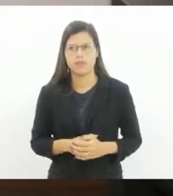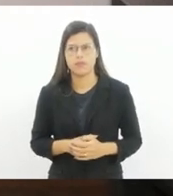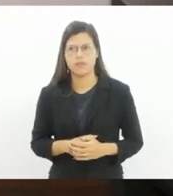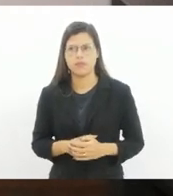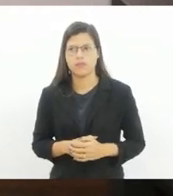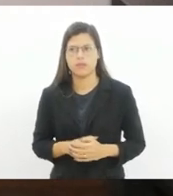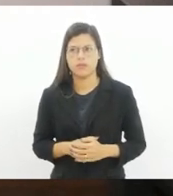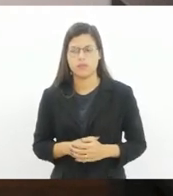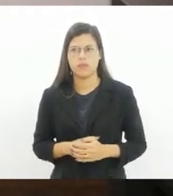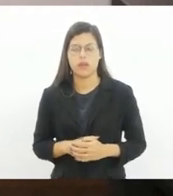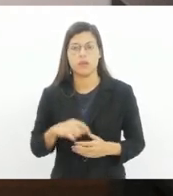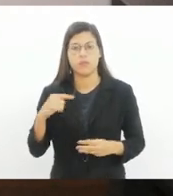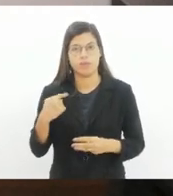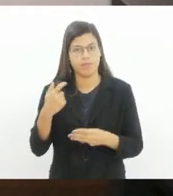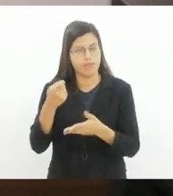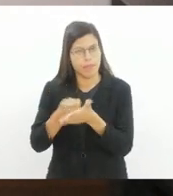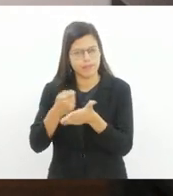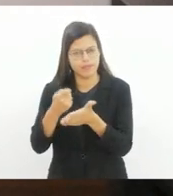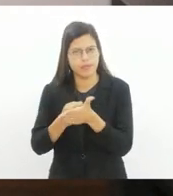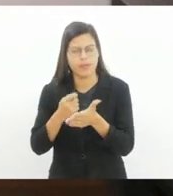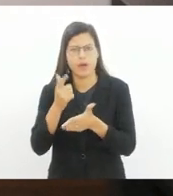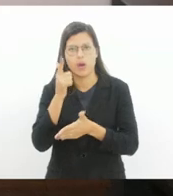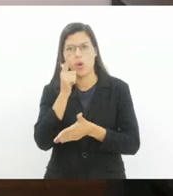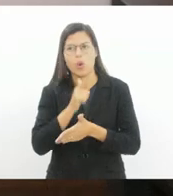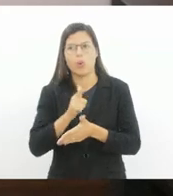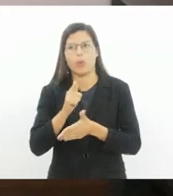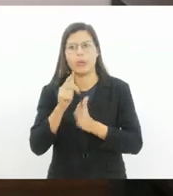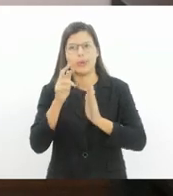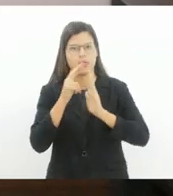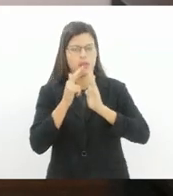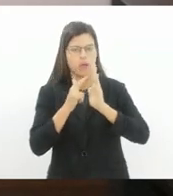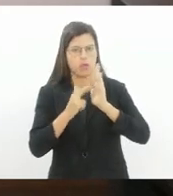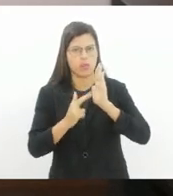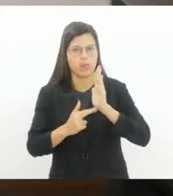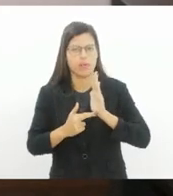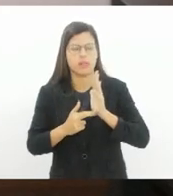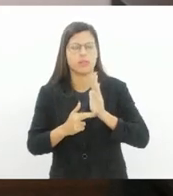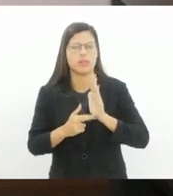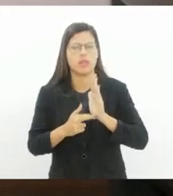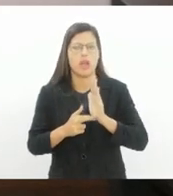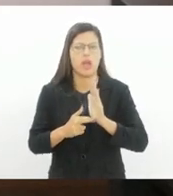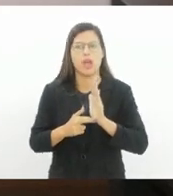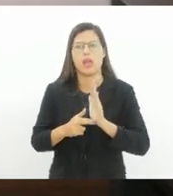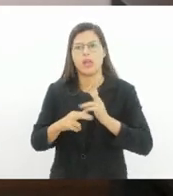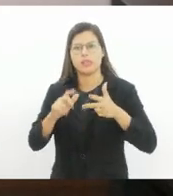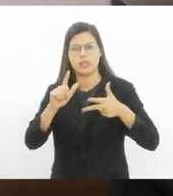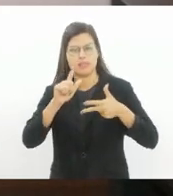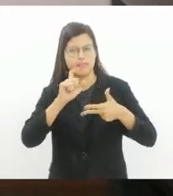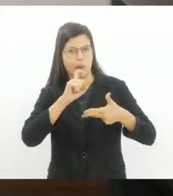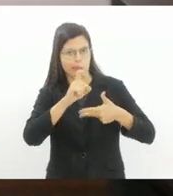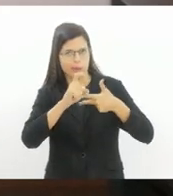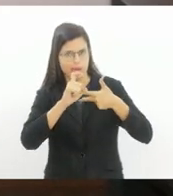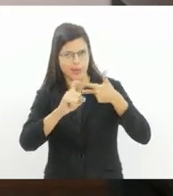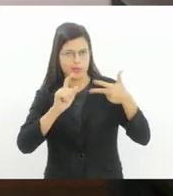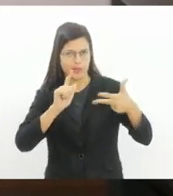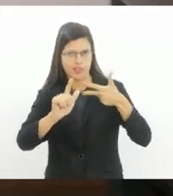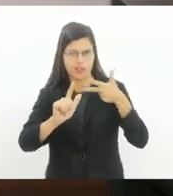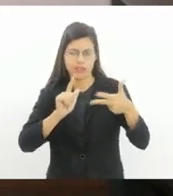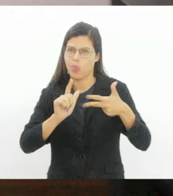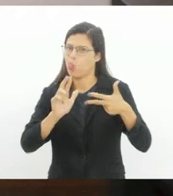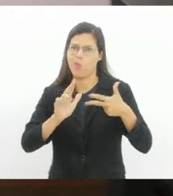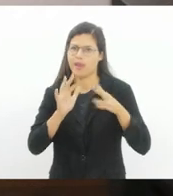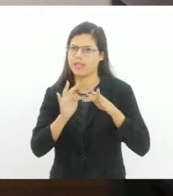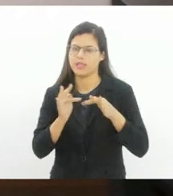que a gente está agora batalhando para que sejam regulamentadas e, de fato, implementadas. Esse diálogo entre legislativo e executivo nem sempre é simples,